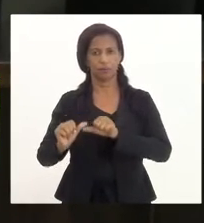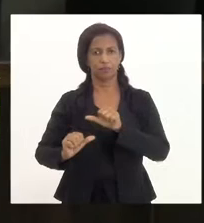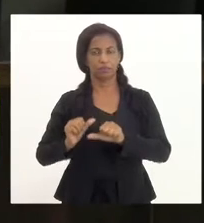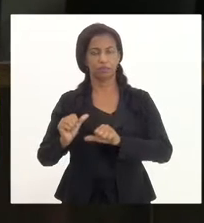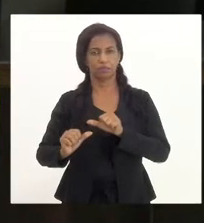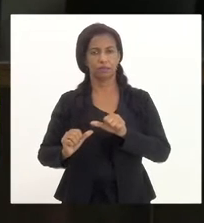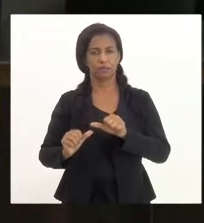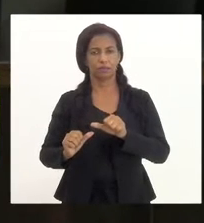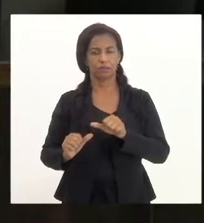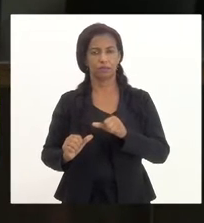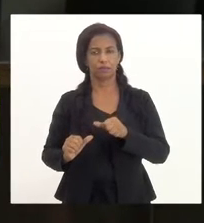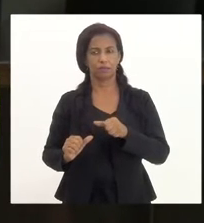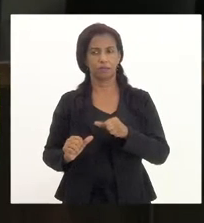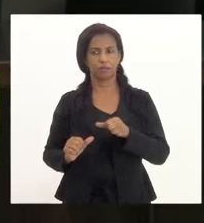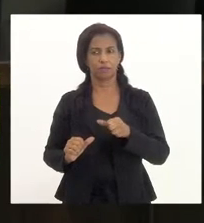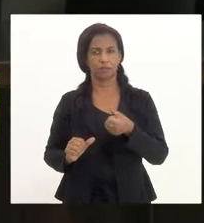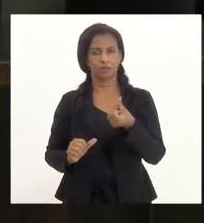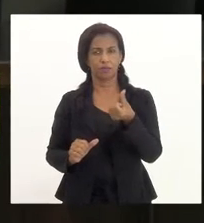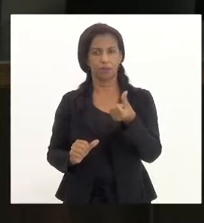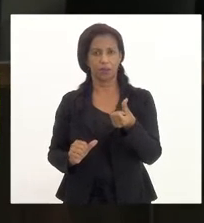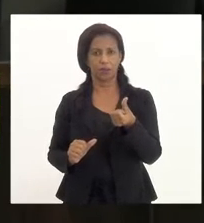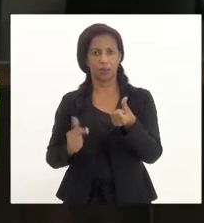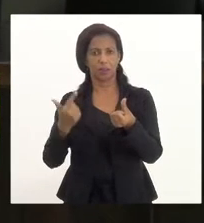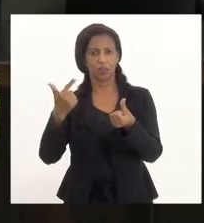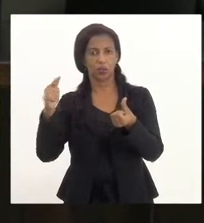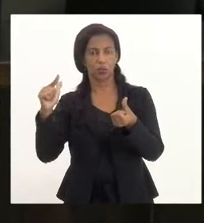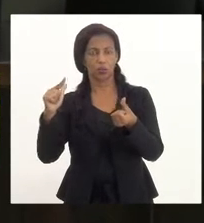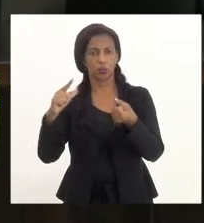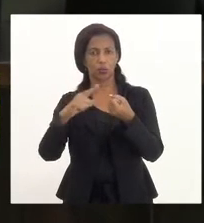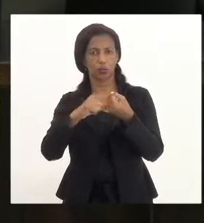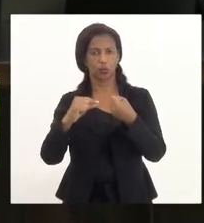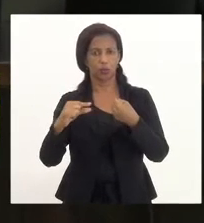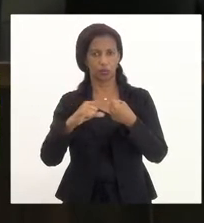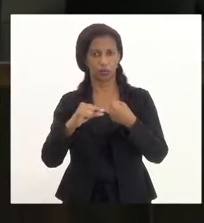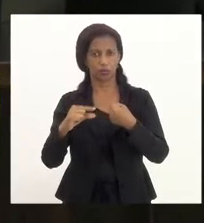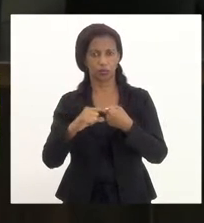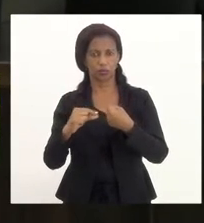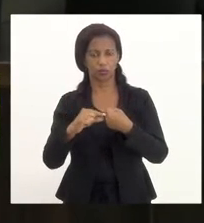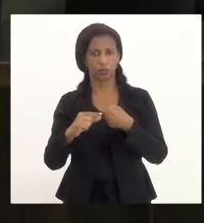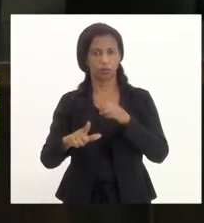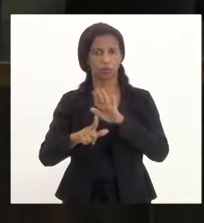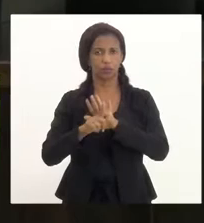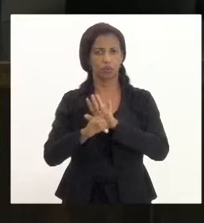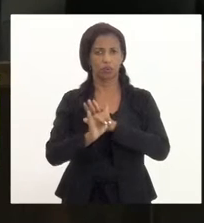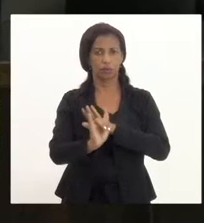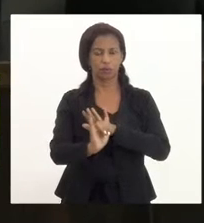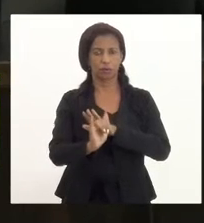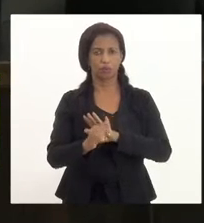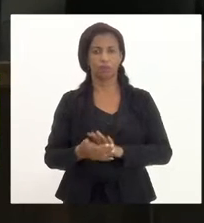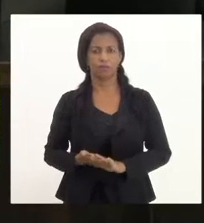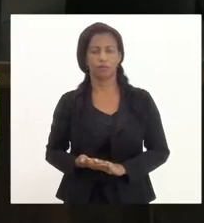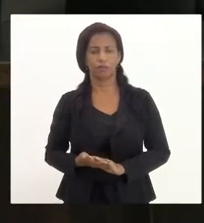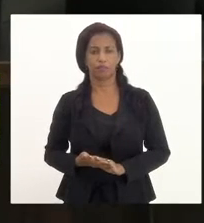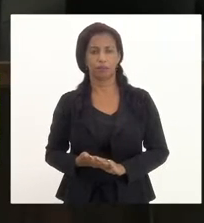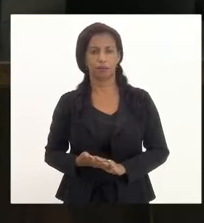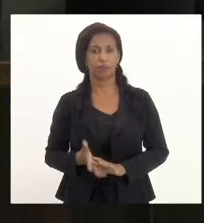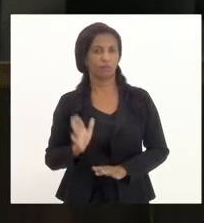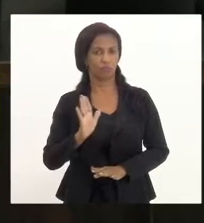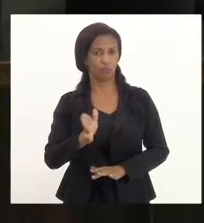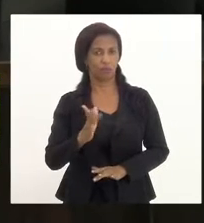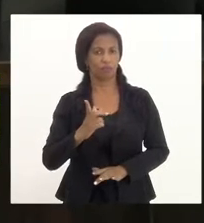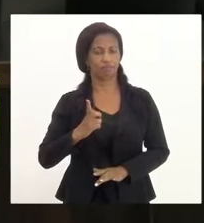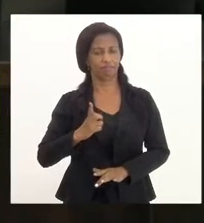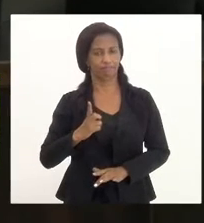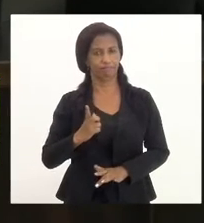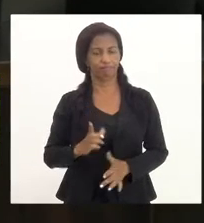quatro cinco seis outros artigos da Lei existente